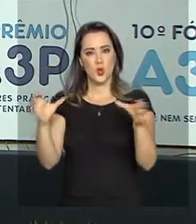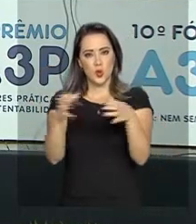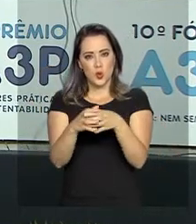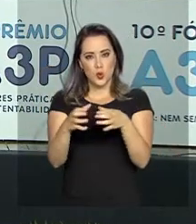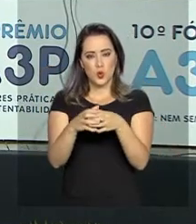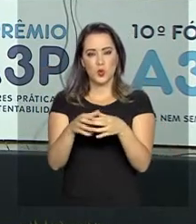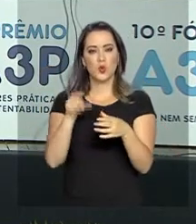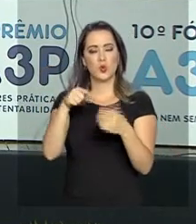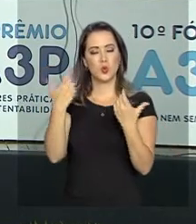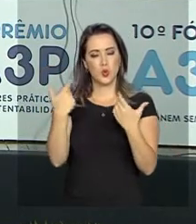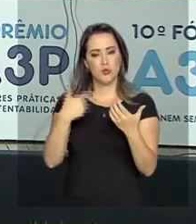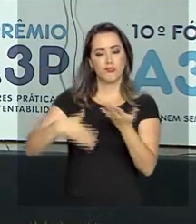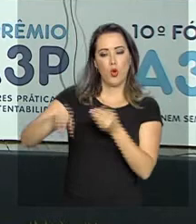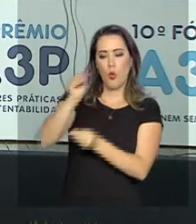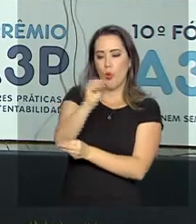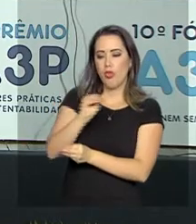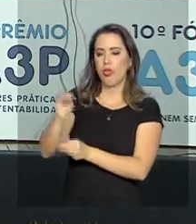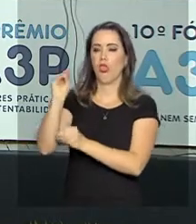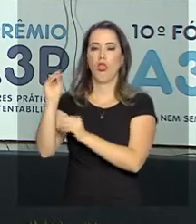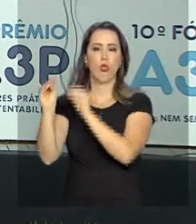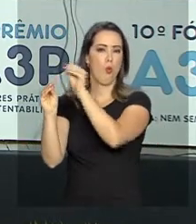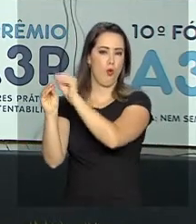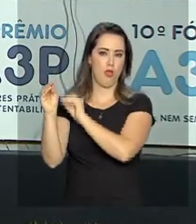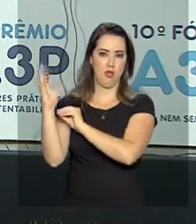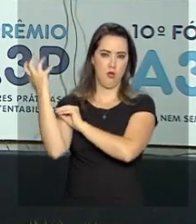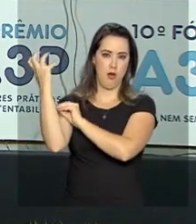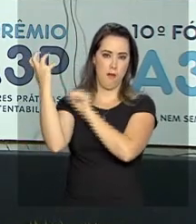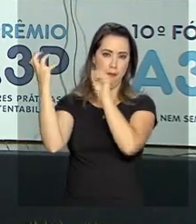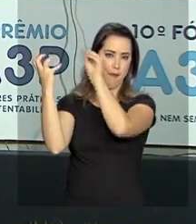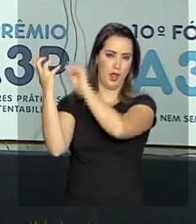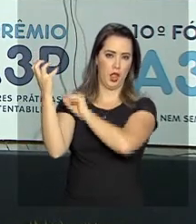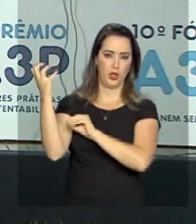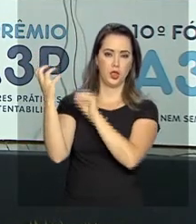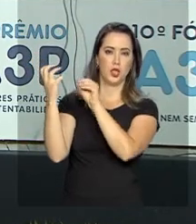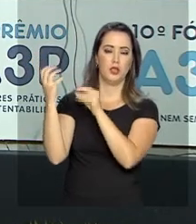o uso de bichos e sustentável dos recursos naturais